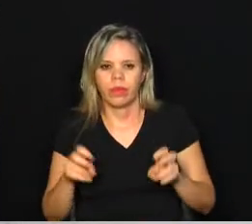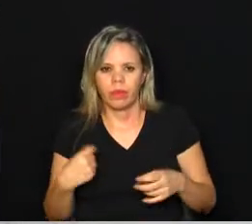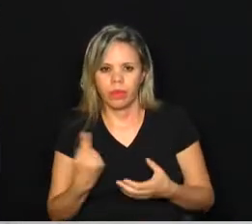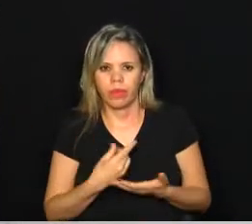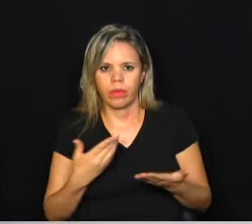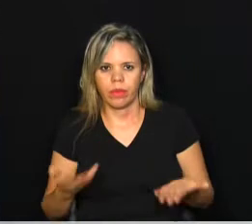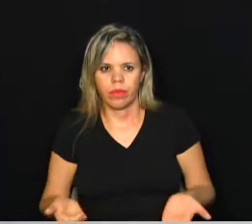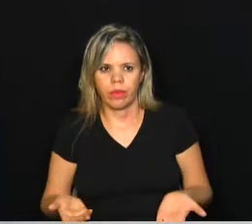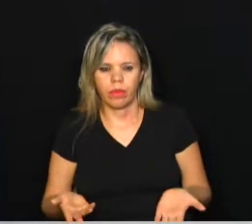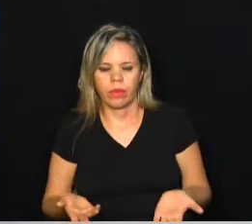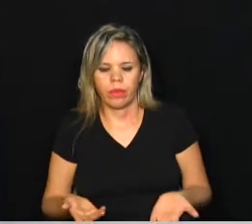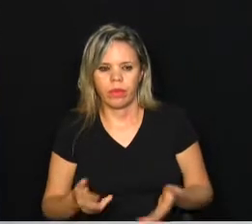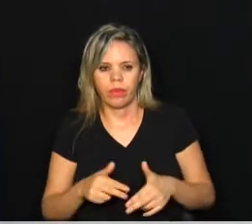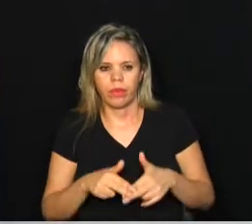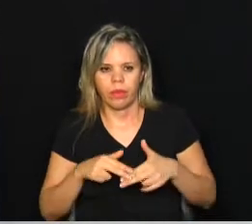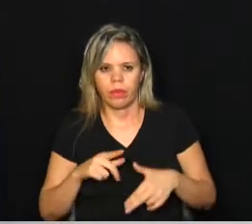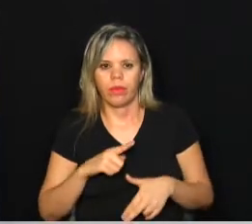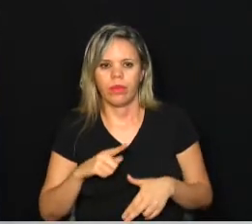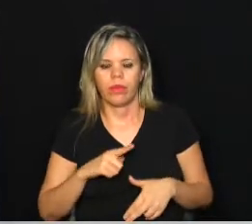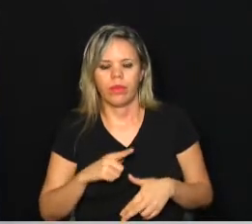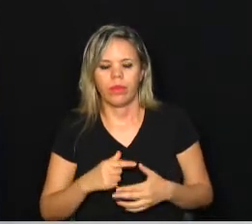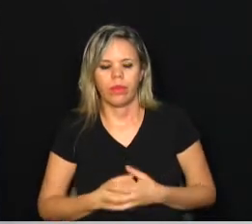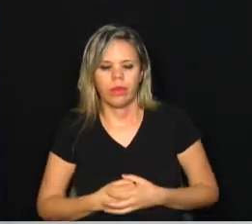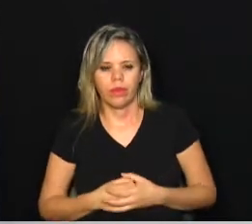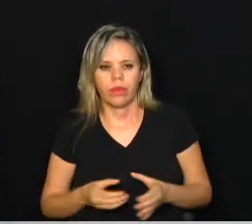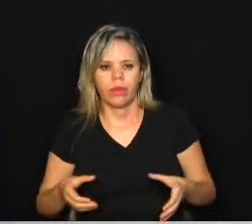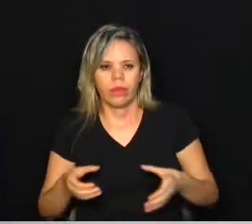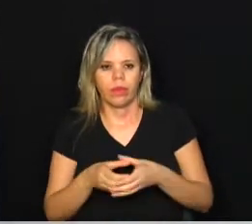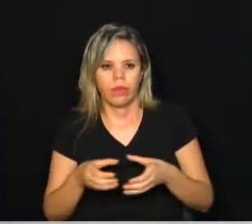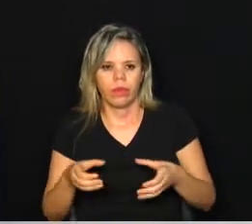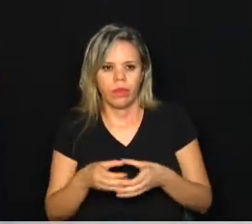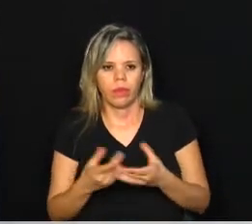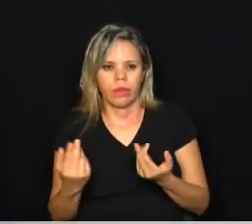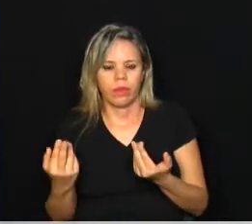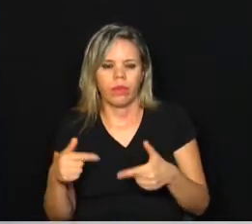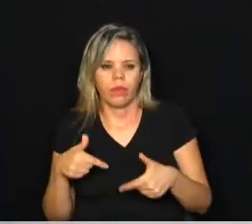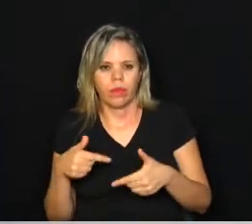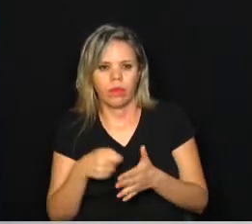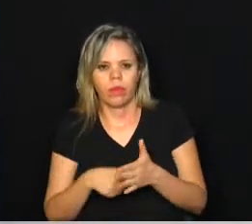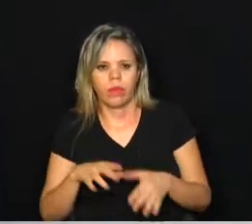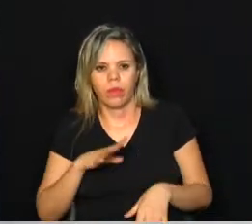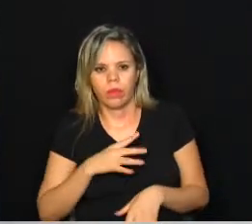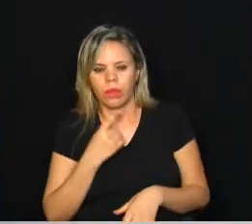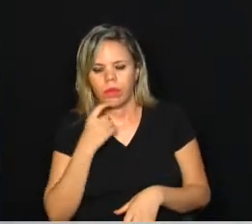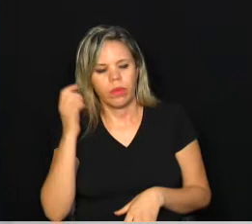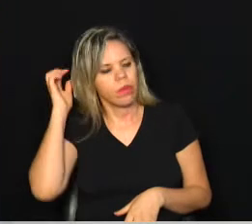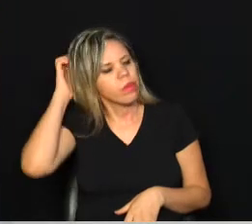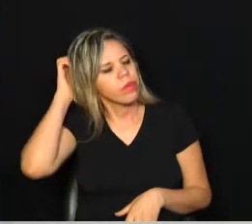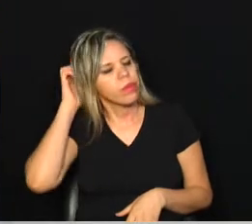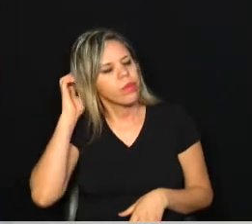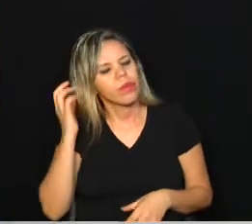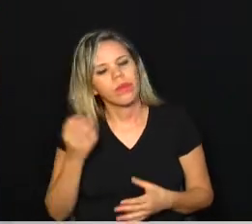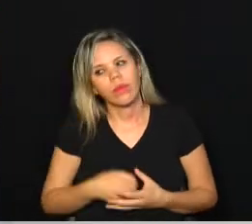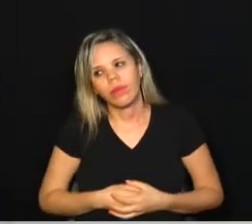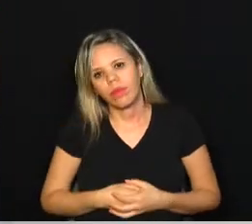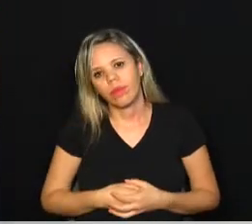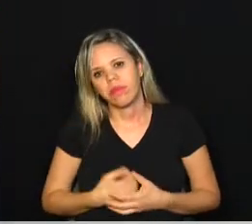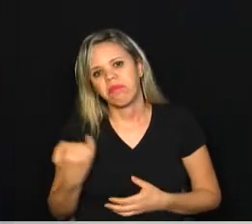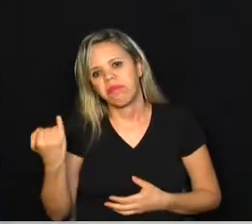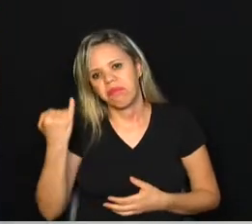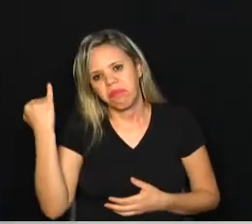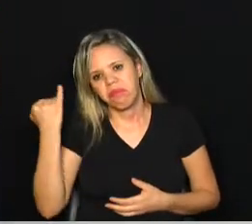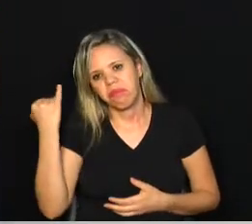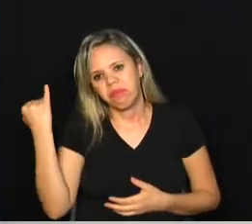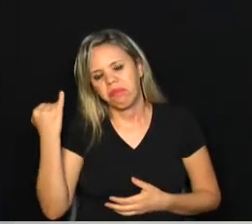nós. Portanto, ter uma comissão como essa, numa cidade como Campinas, é